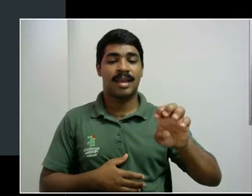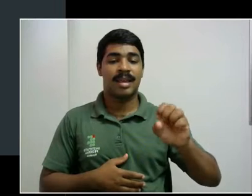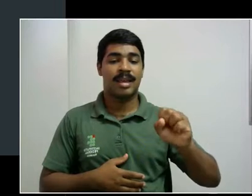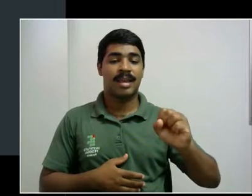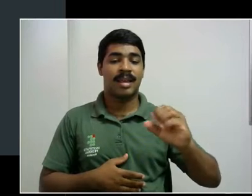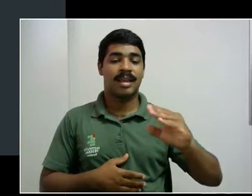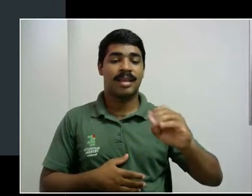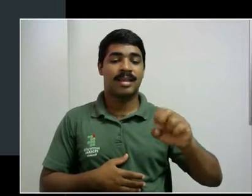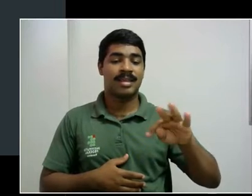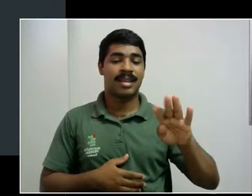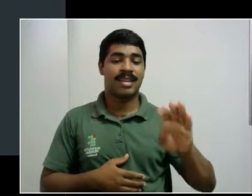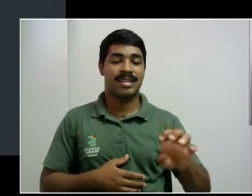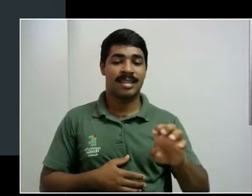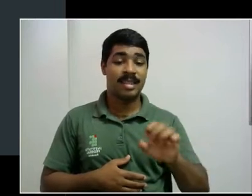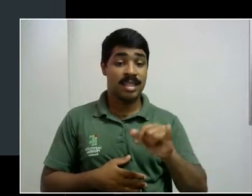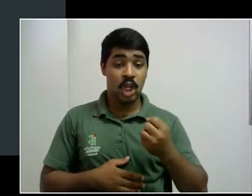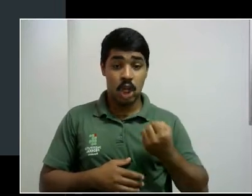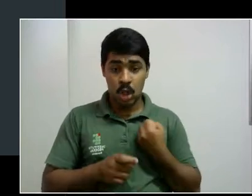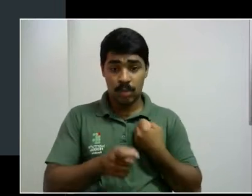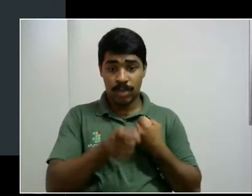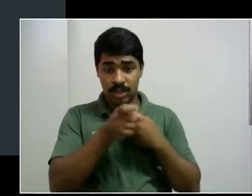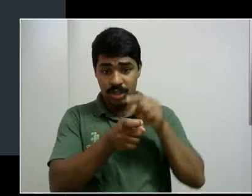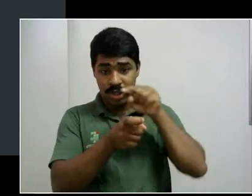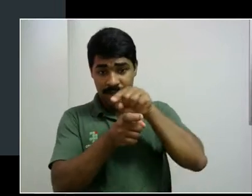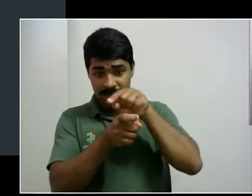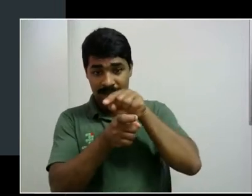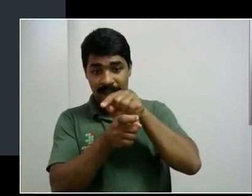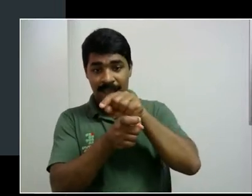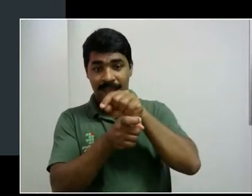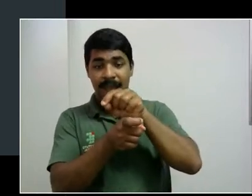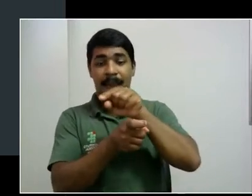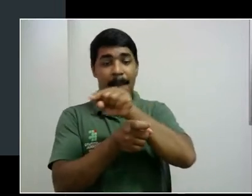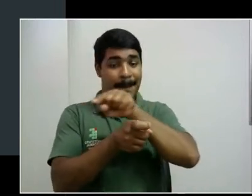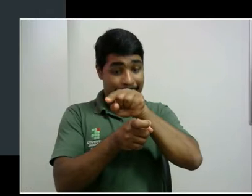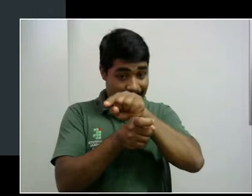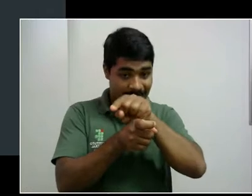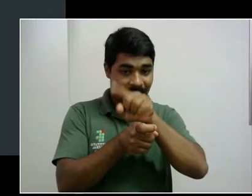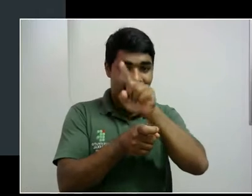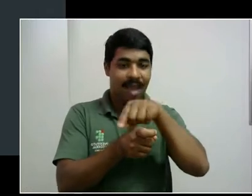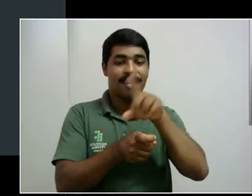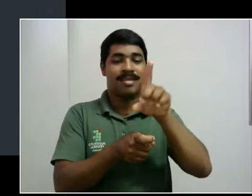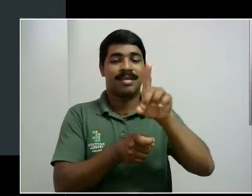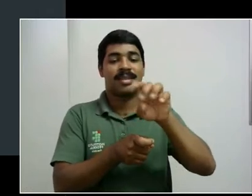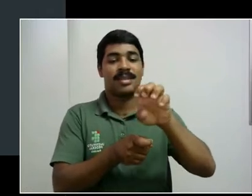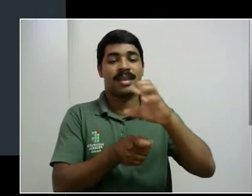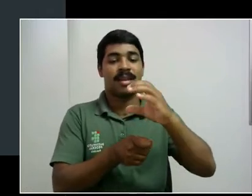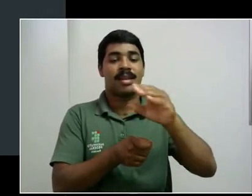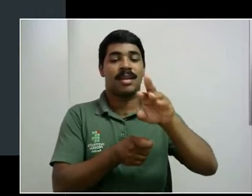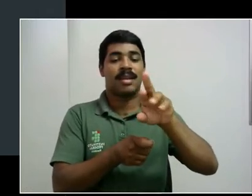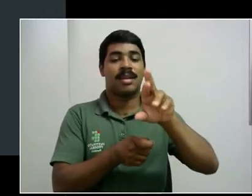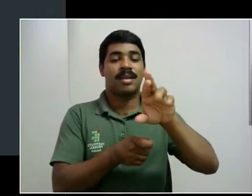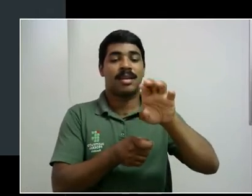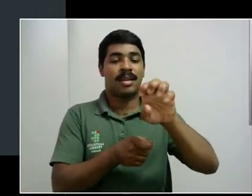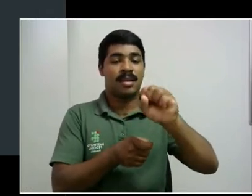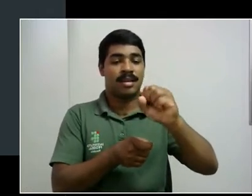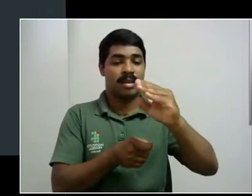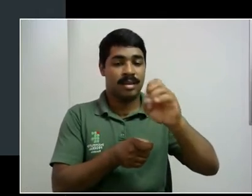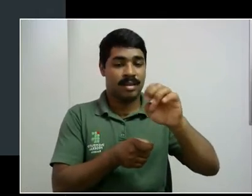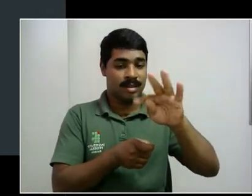crescente quando o número a, o coeficiente angular, for positivo. Decrescente quando ele for negativo. Acho que deu para entender um